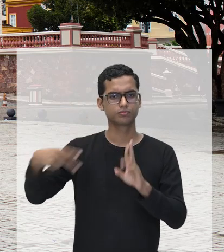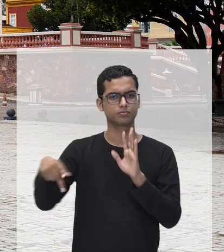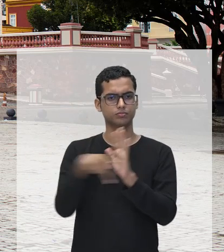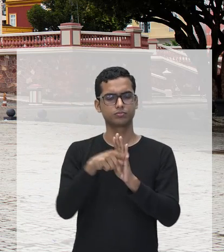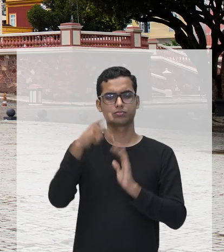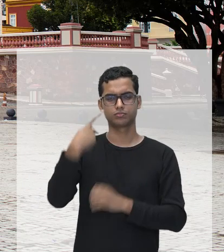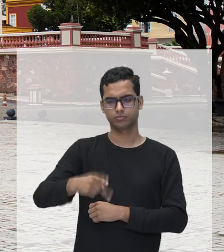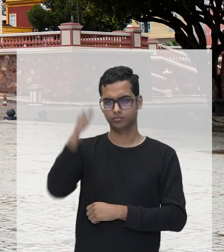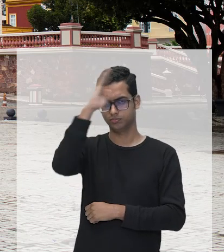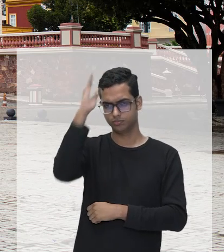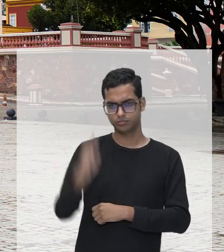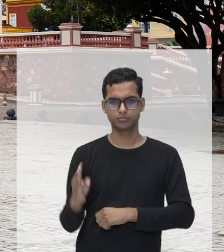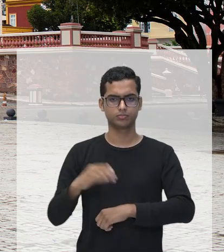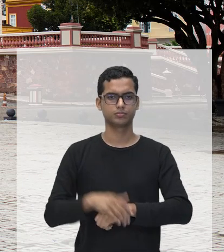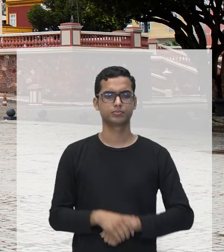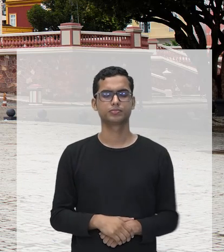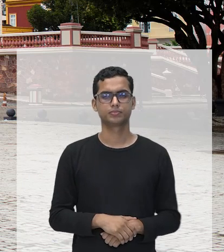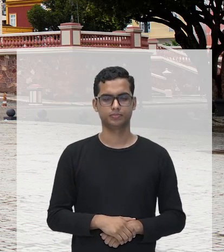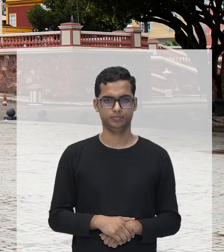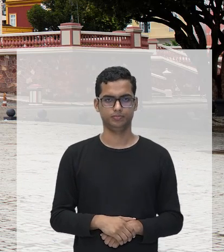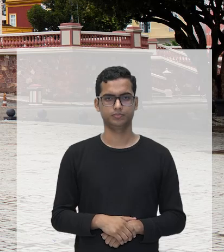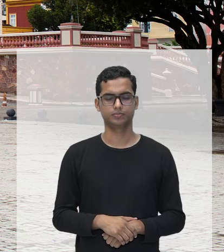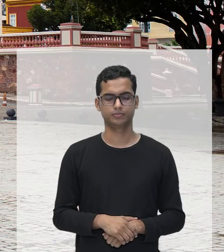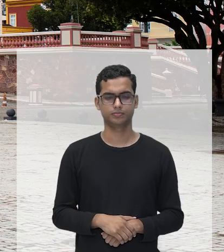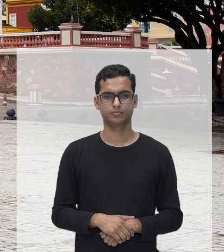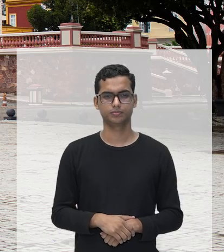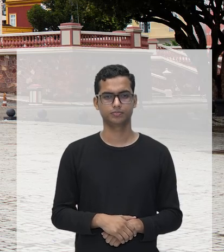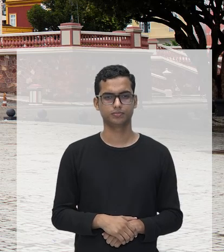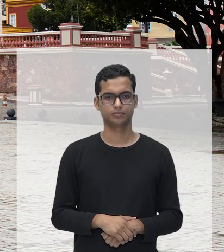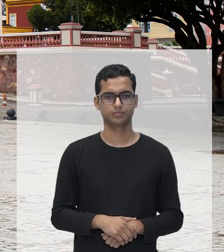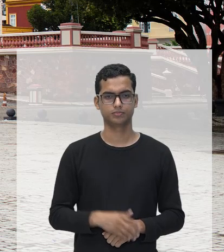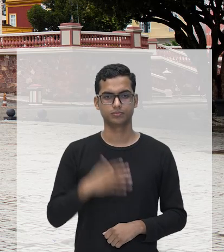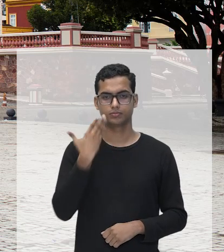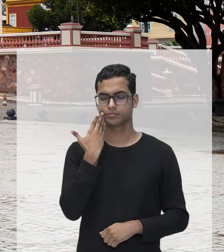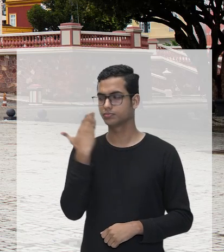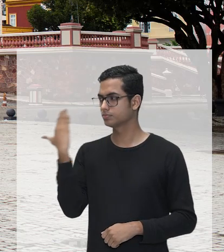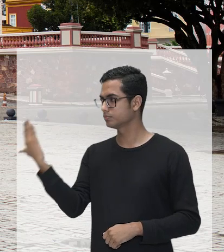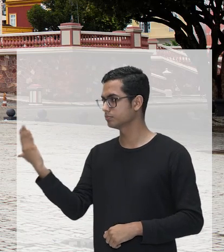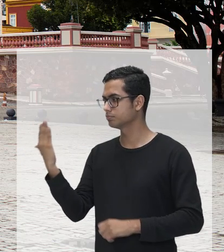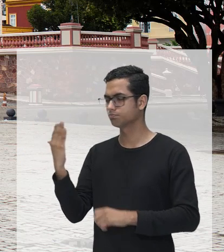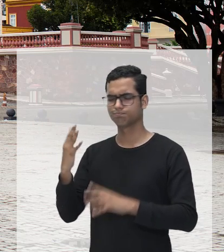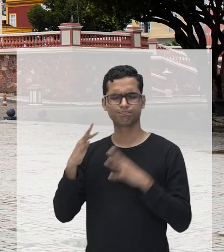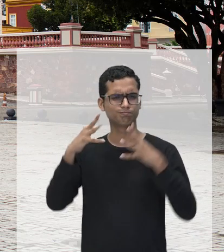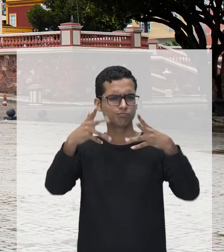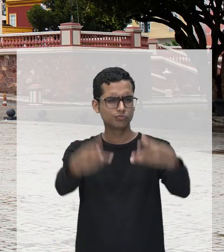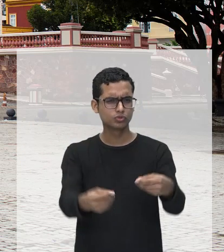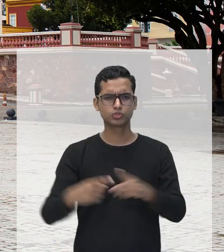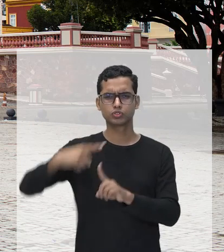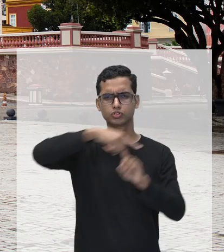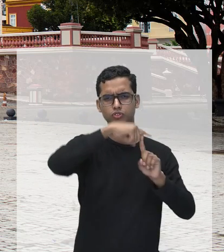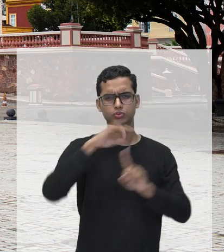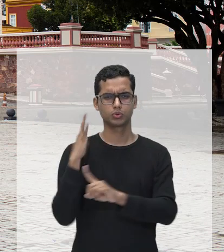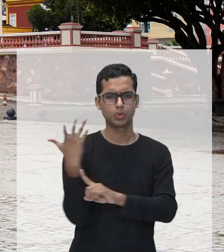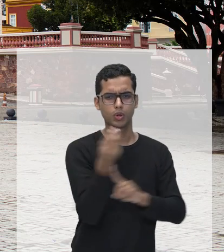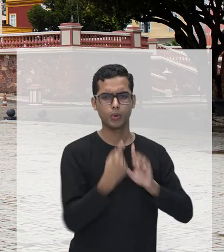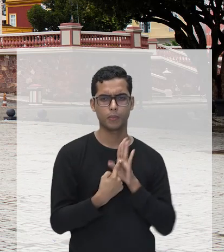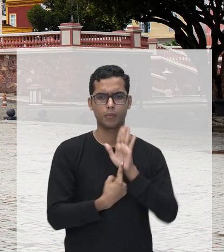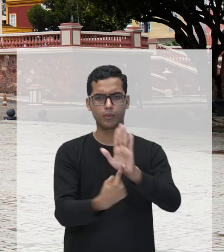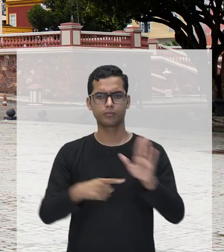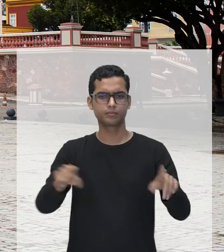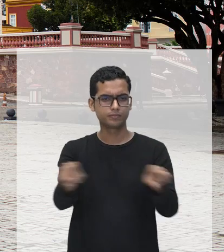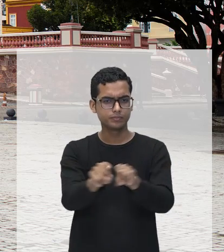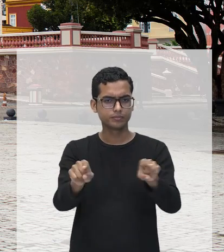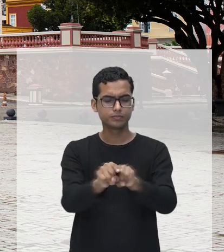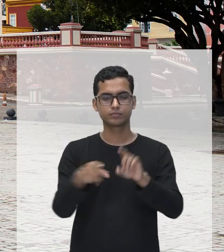no Brasil. Então, aqui estão todas as manifestações artísticas e aqui é o